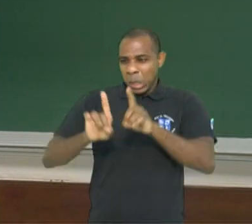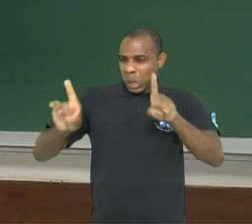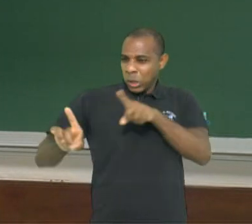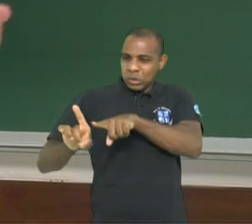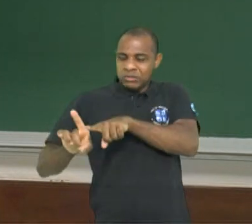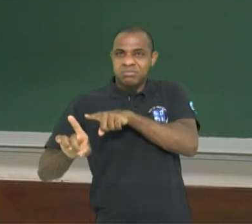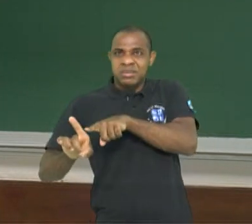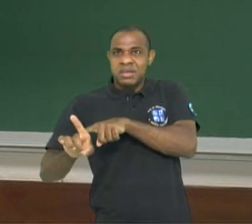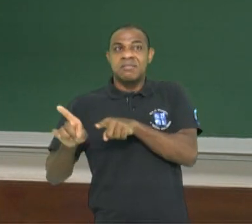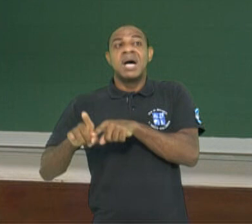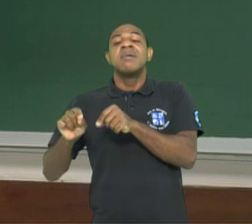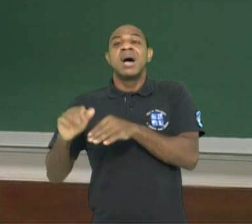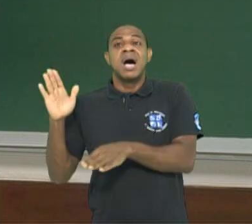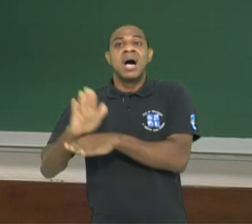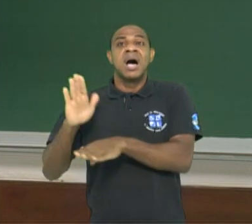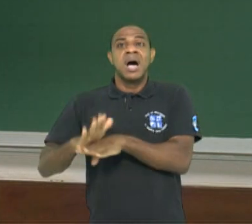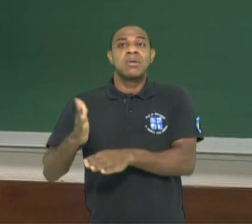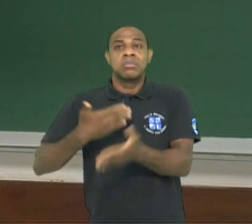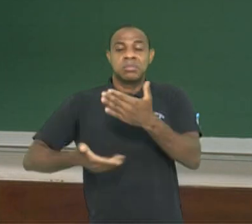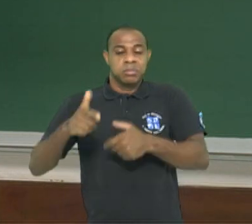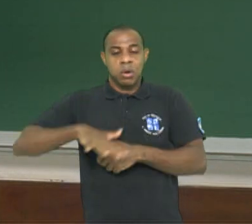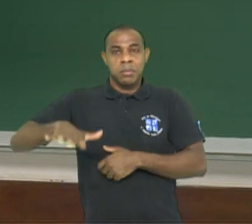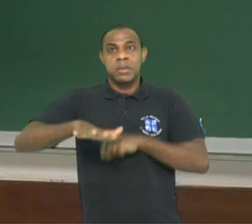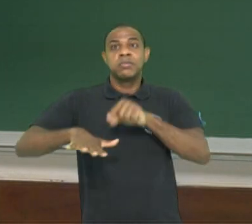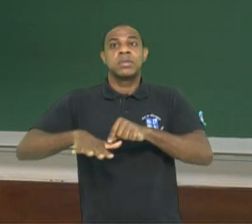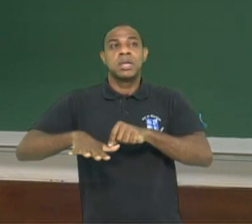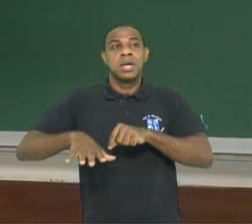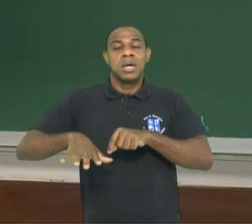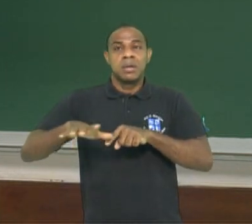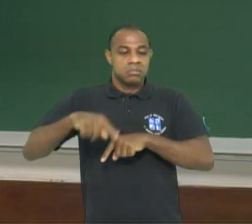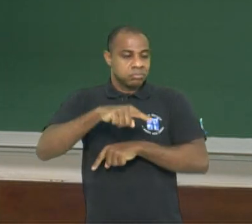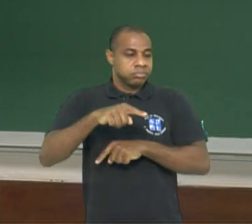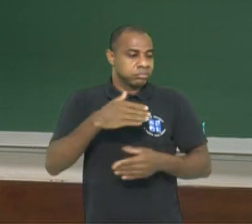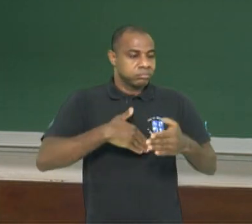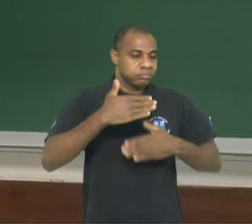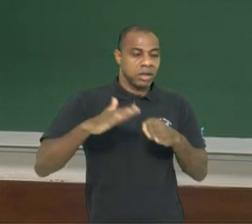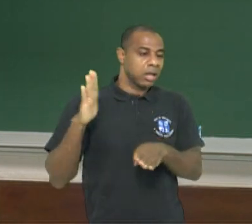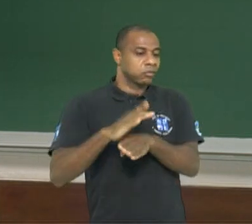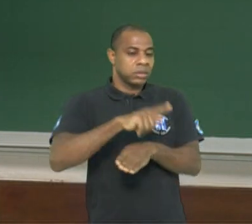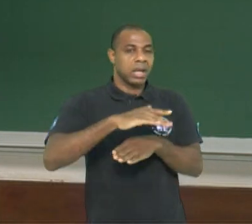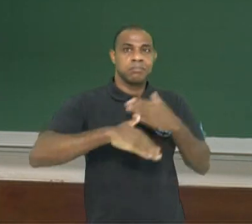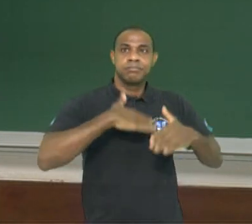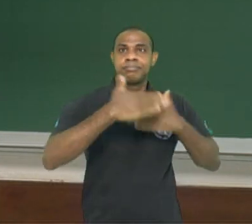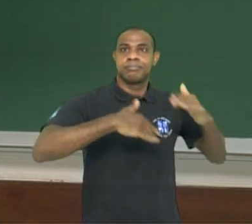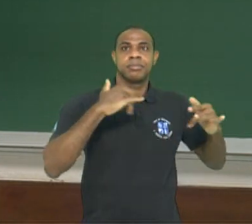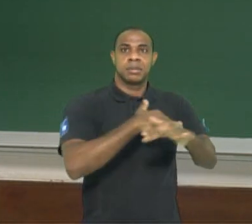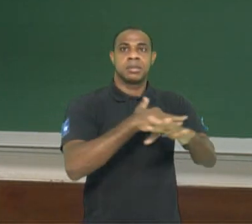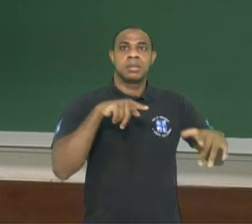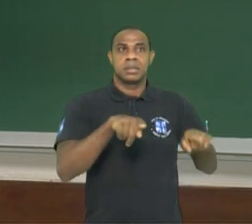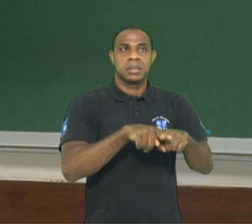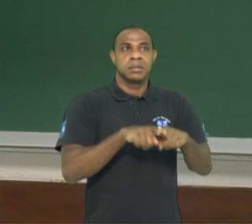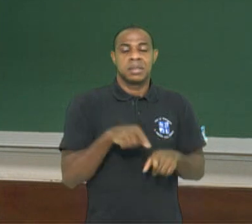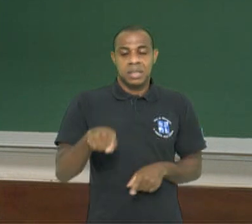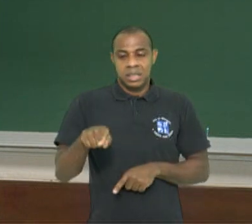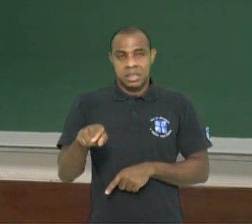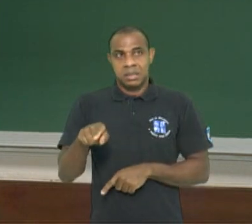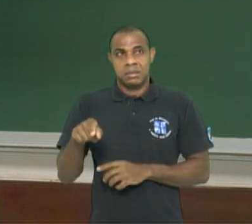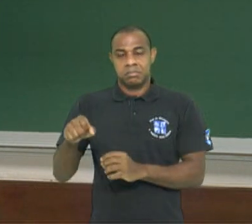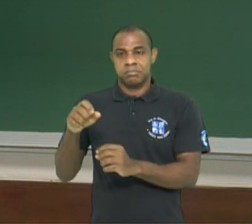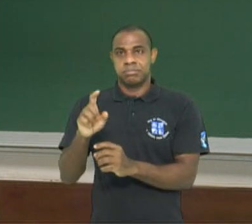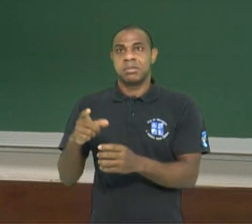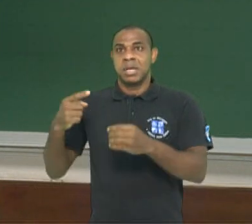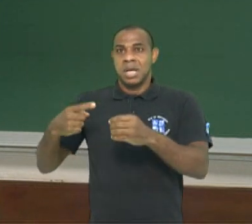vai contribuir para que o ambiente urbano se desenvolva. Então, aquele município que tem mais o